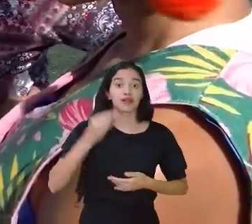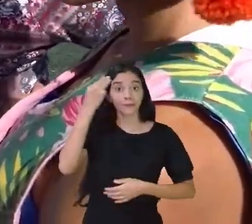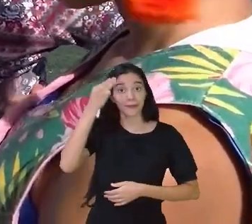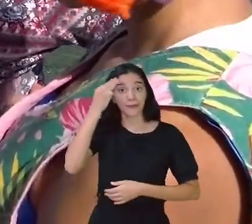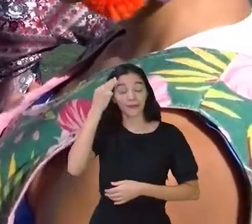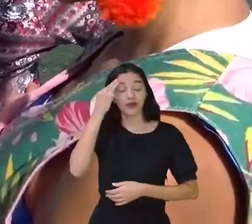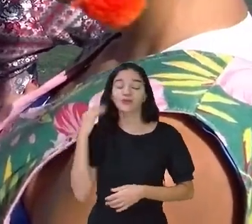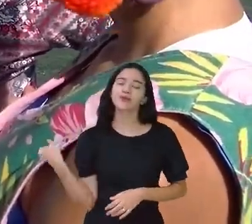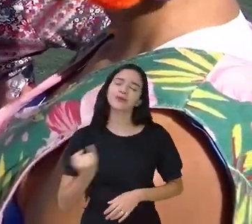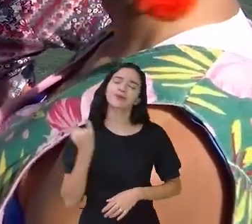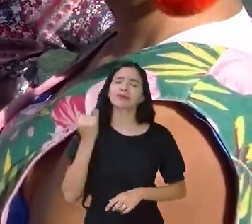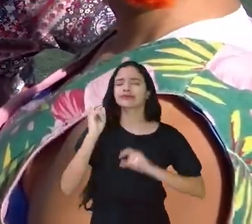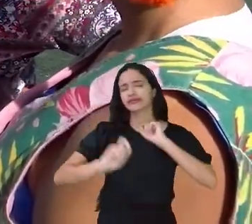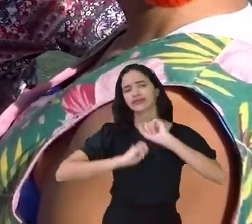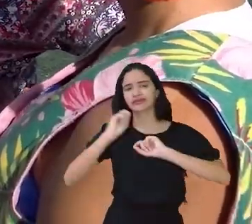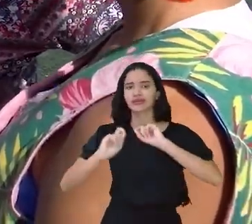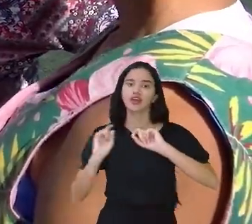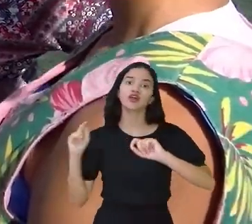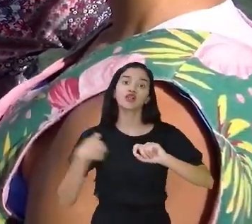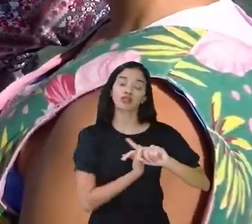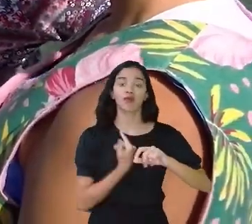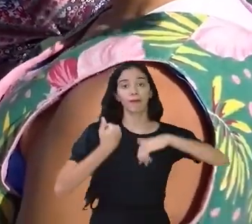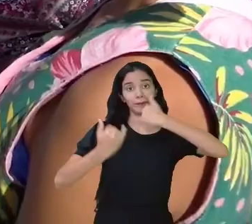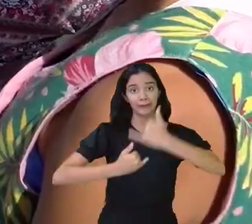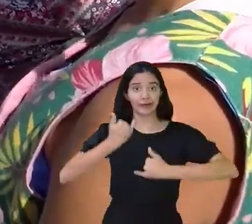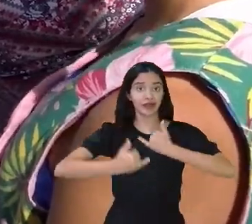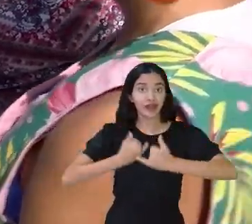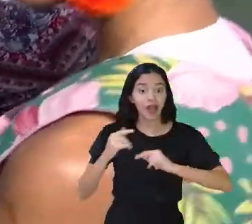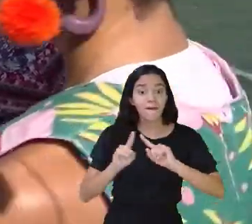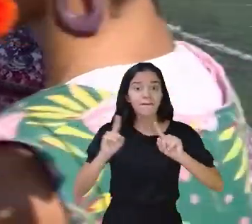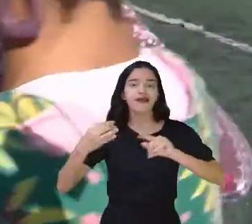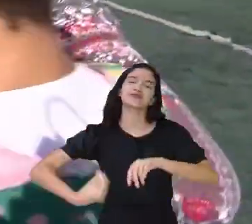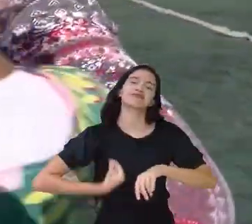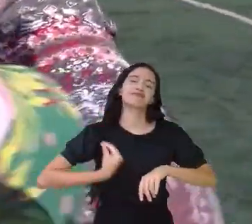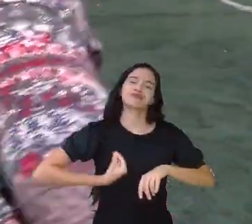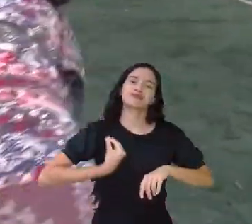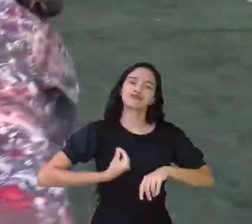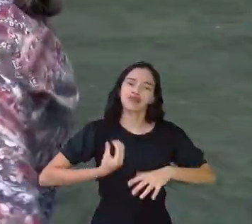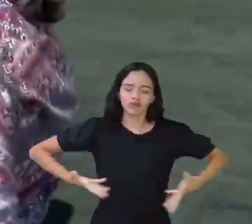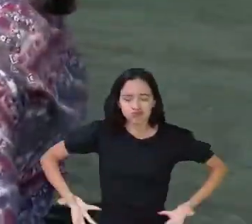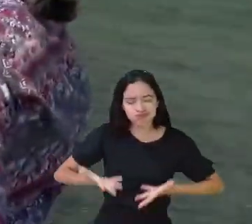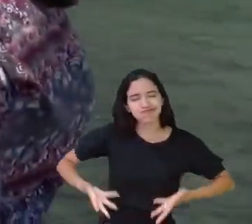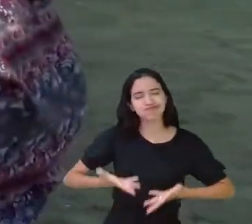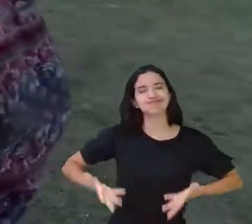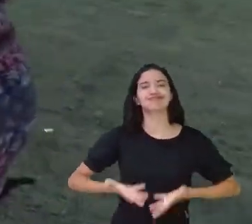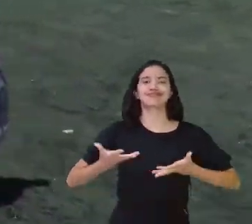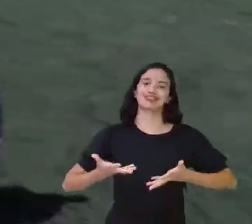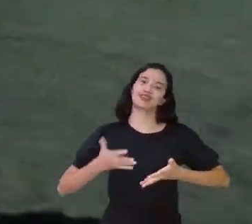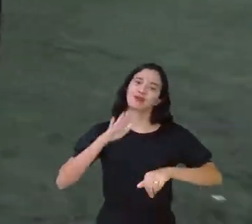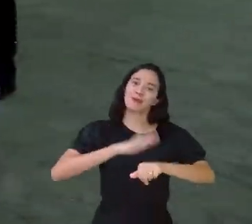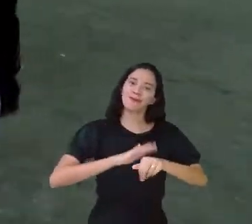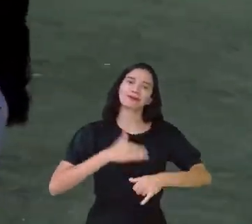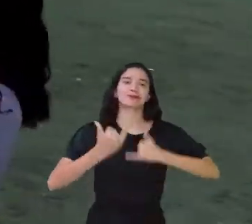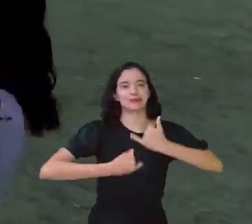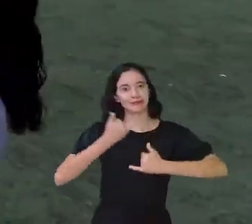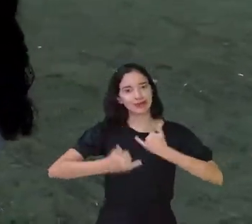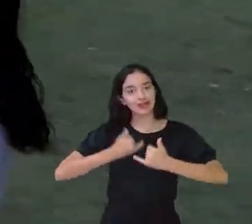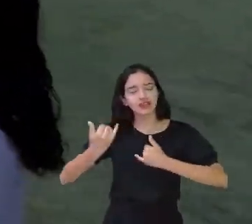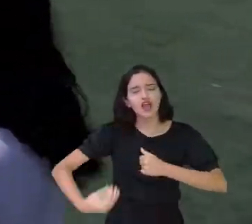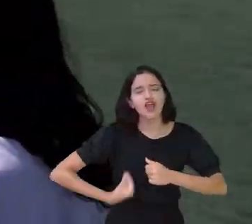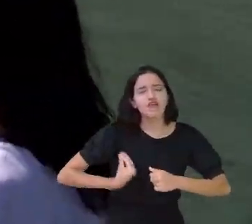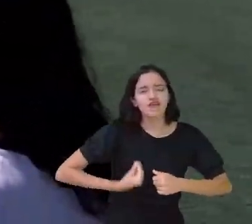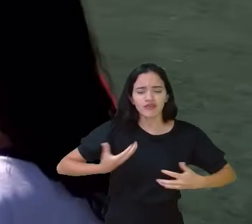o importante é a gente brincar, mas viver com intensidade naquele momento da brincadeira, né? Viver